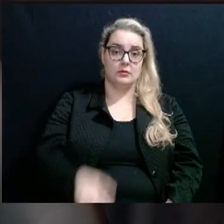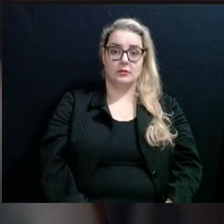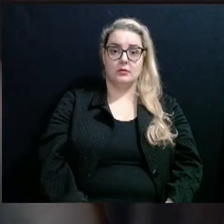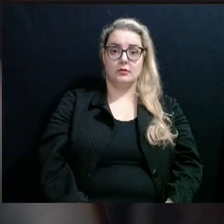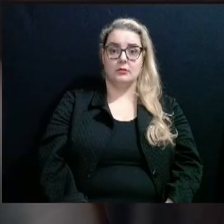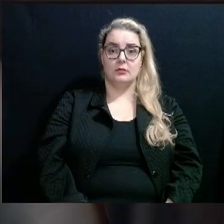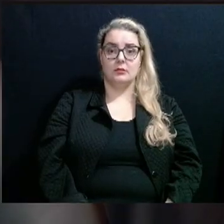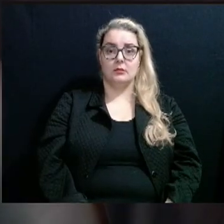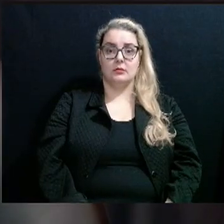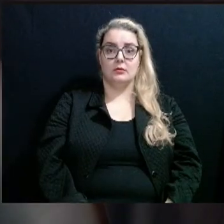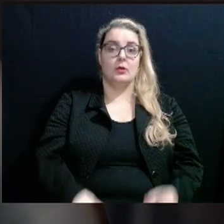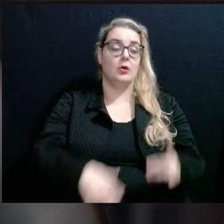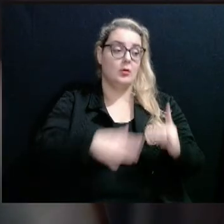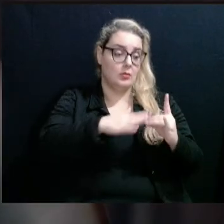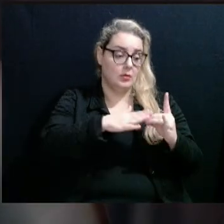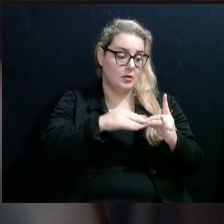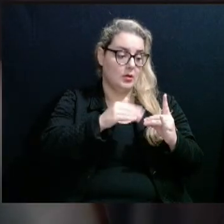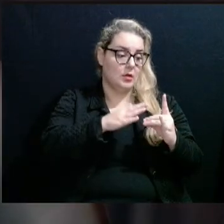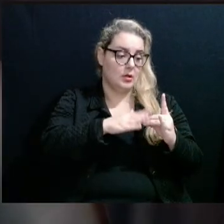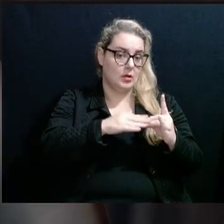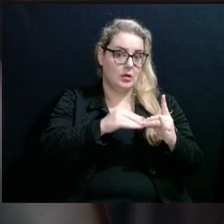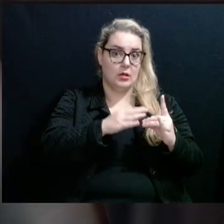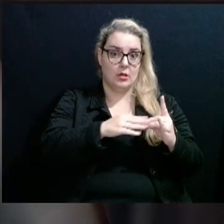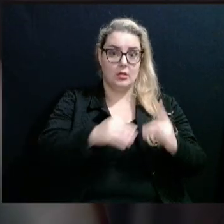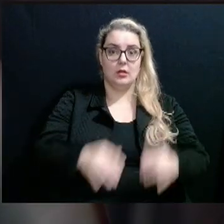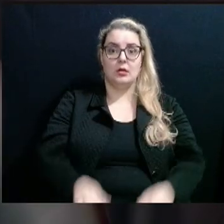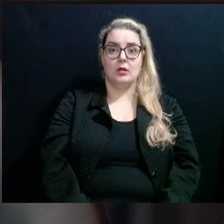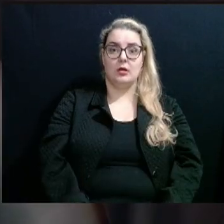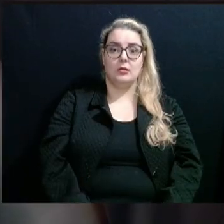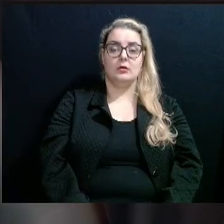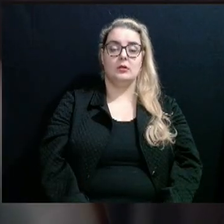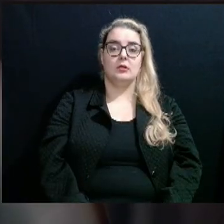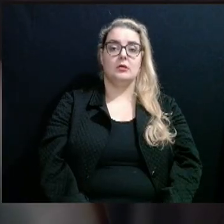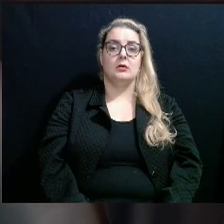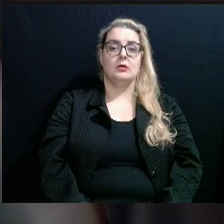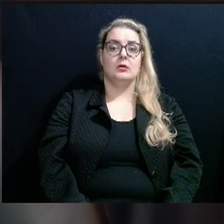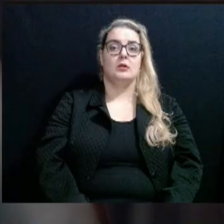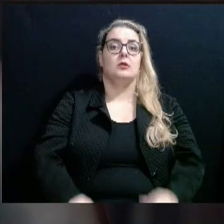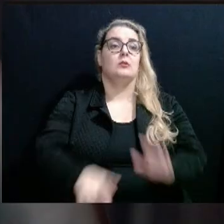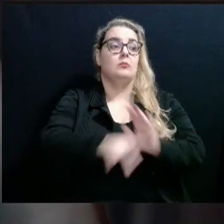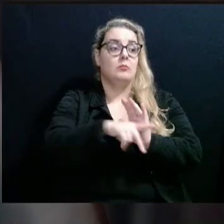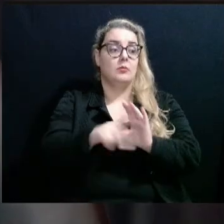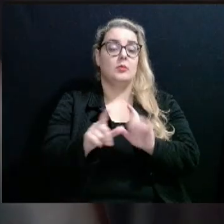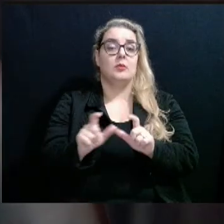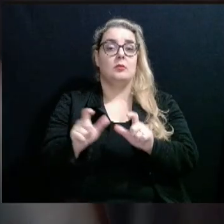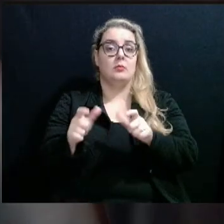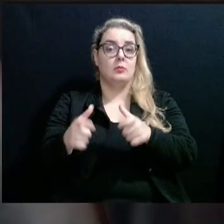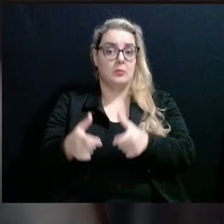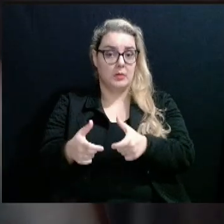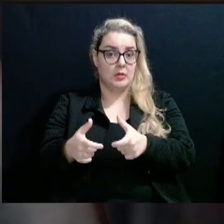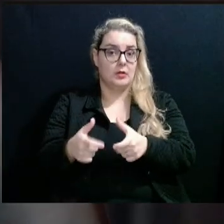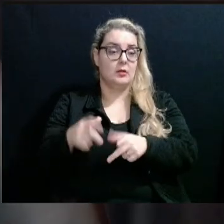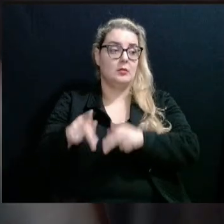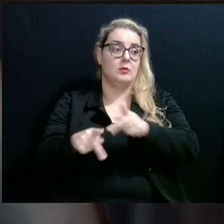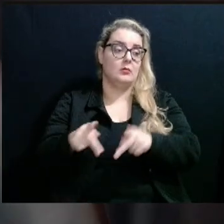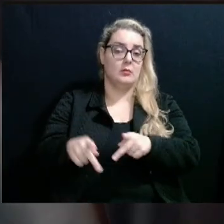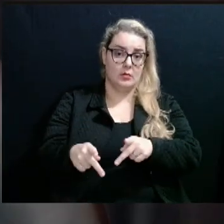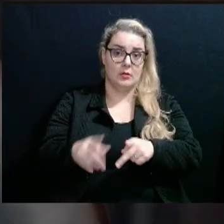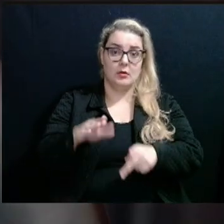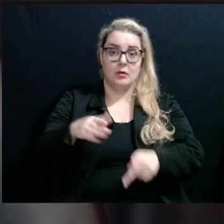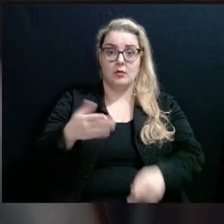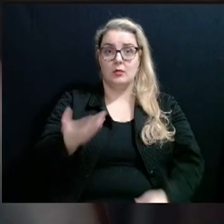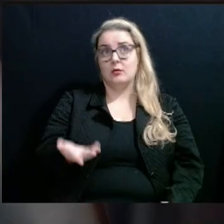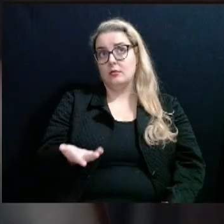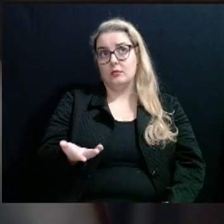veganismo, ele faz parte de uma pequena parte da população. Quando a gente, por mais que ele